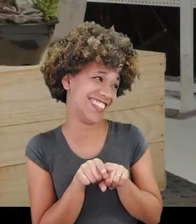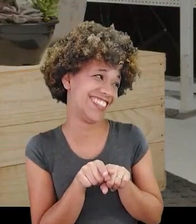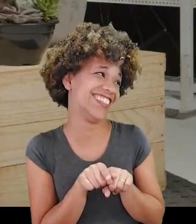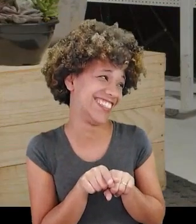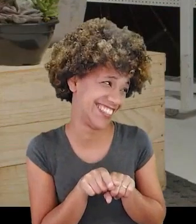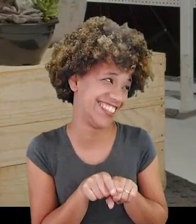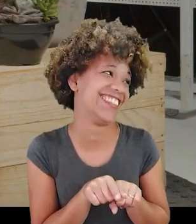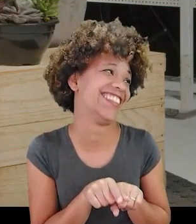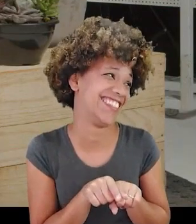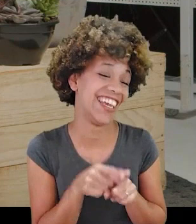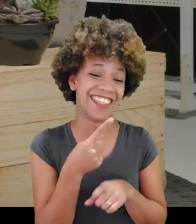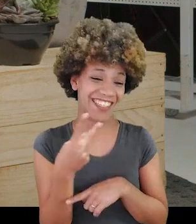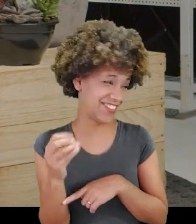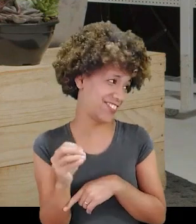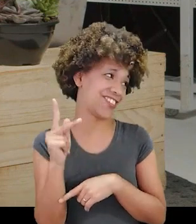então